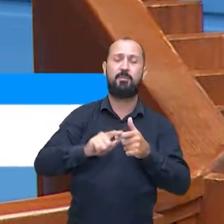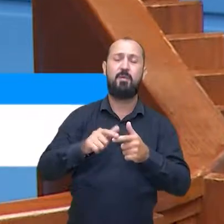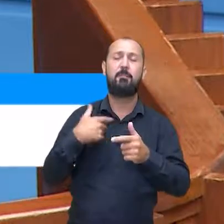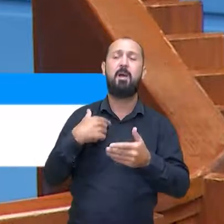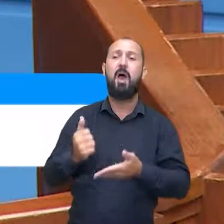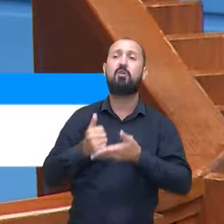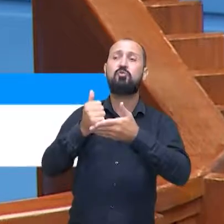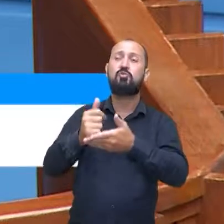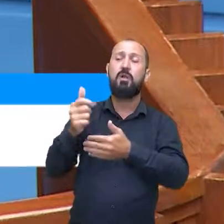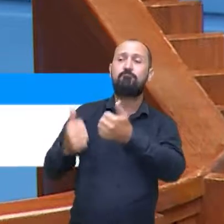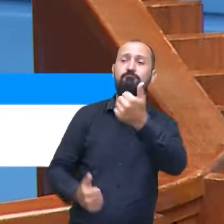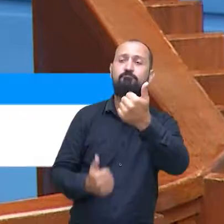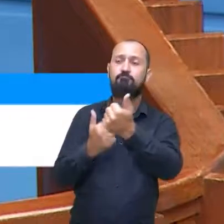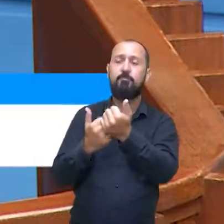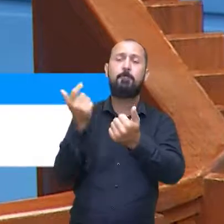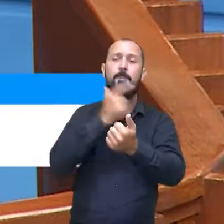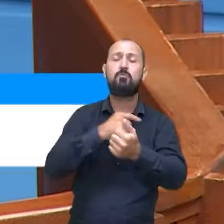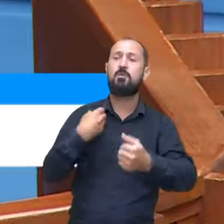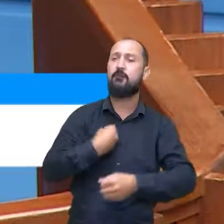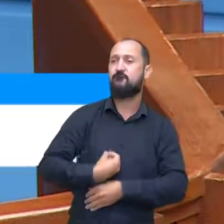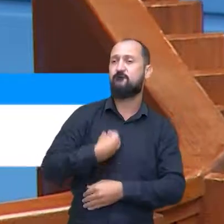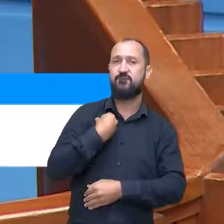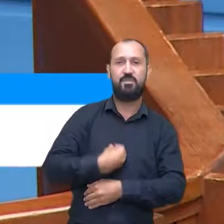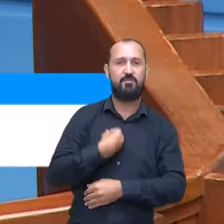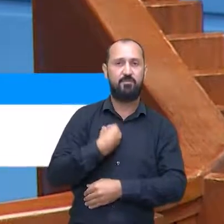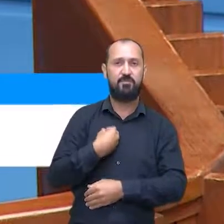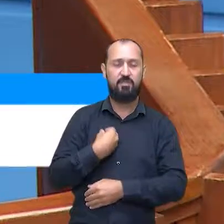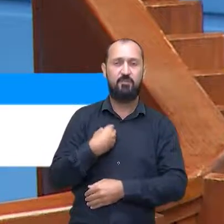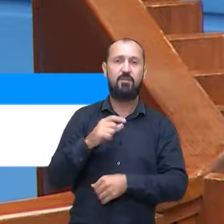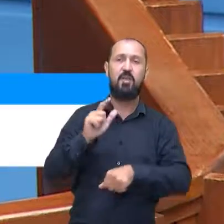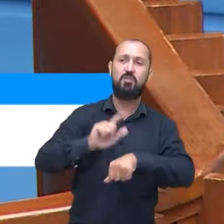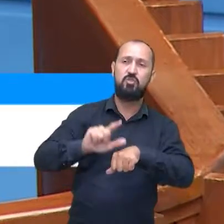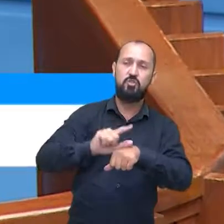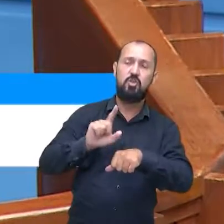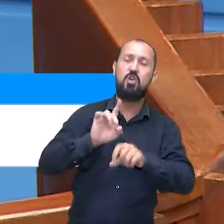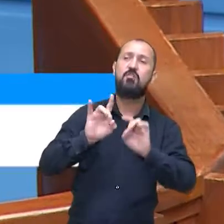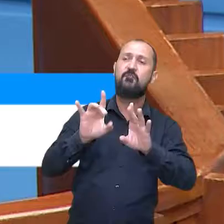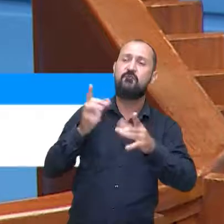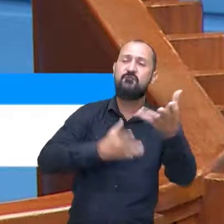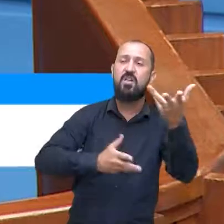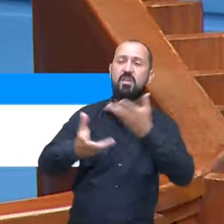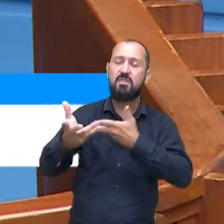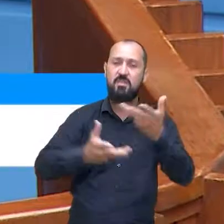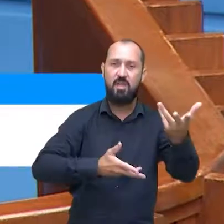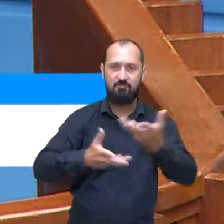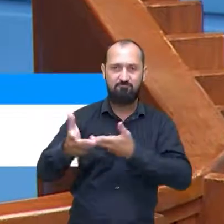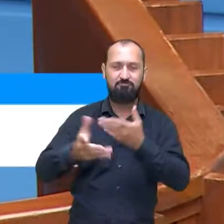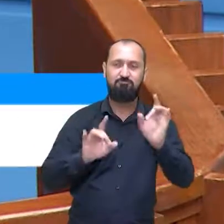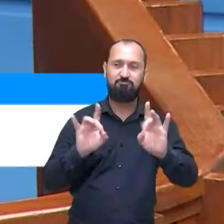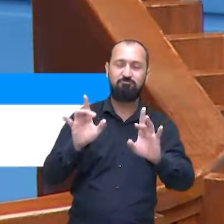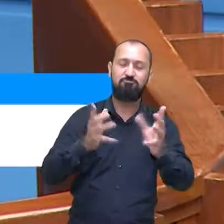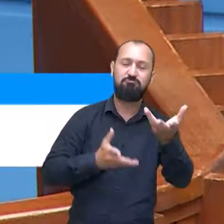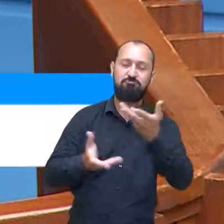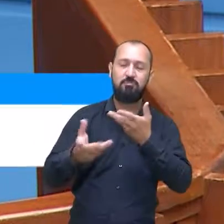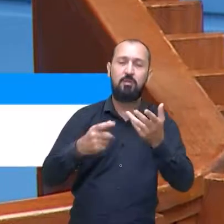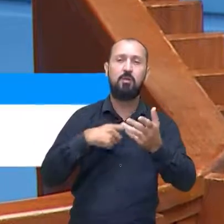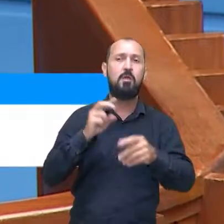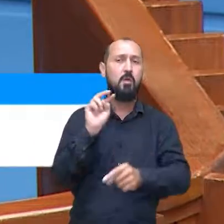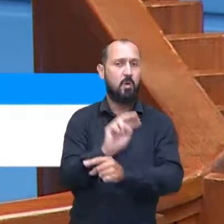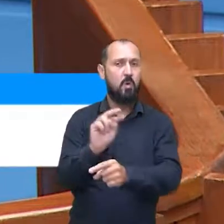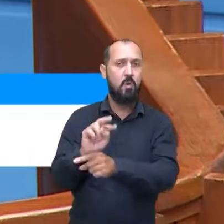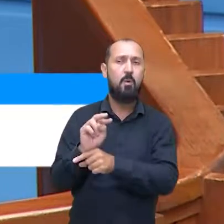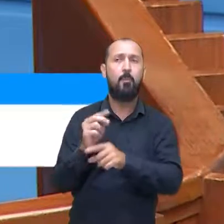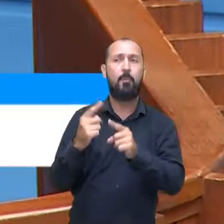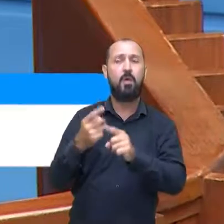saída para manter essas pessoas com condições de sobreviver, de subsistir, de comercializar, né? E mantendo